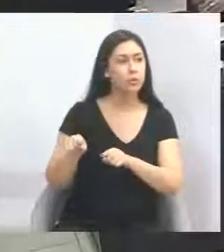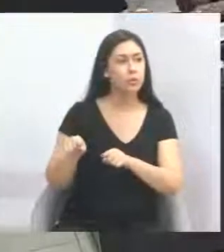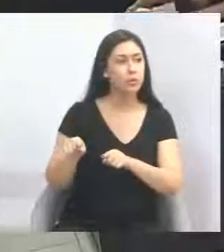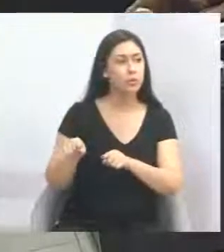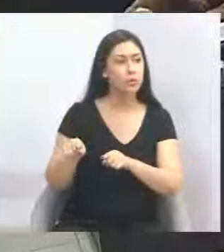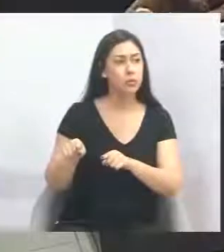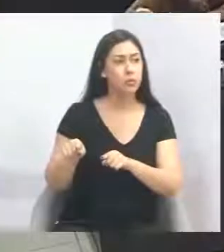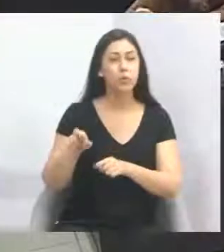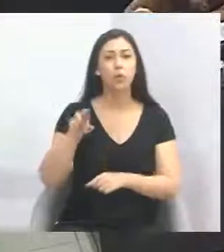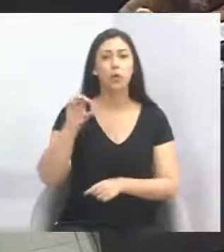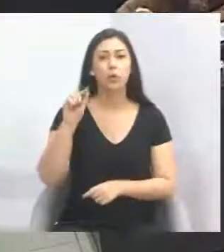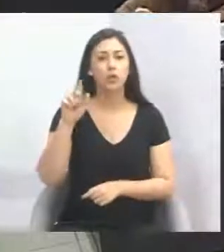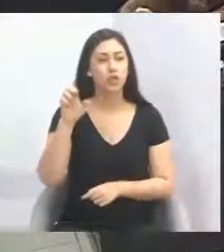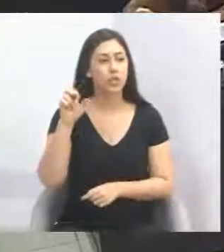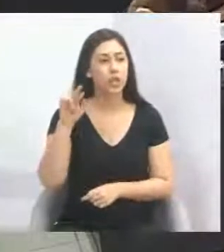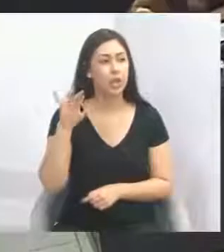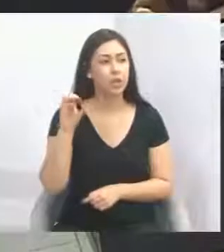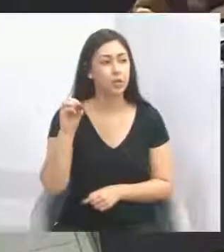Rogério Timóteo. Ah, sim.